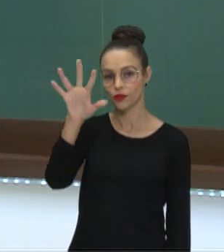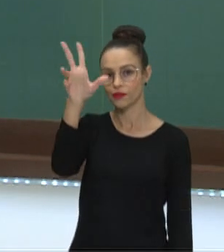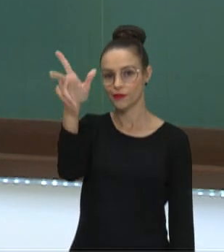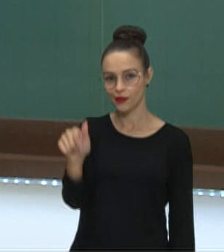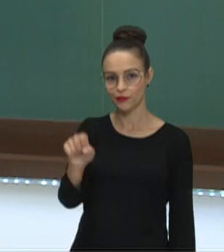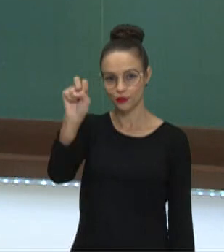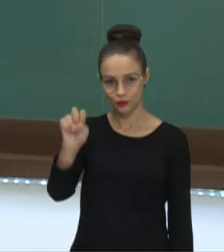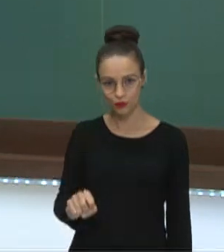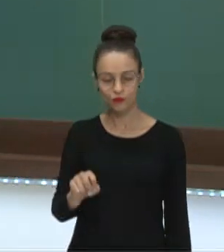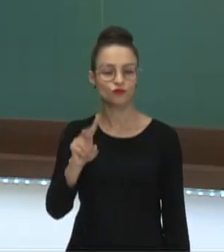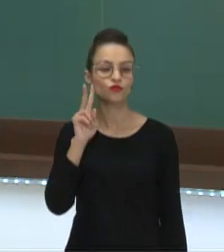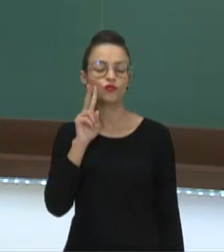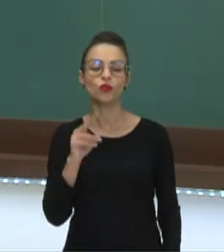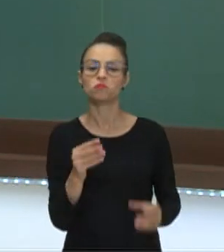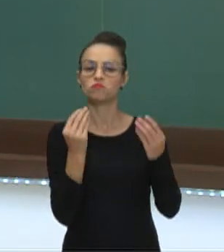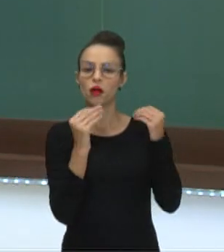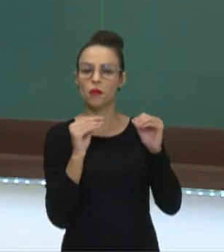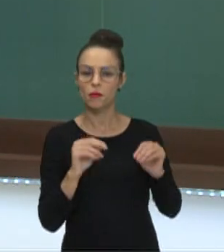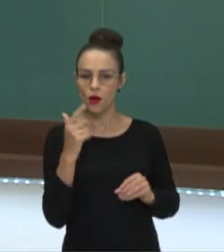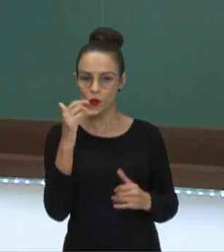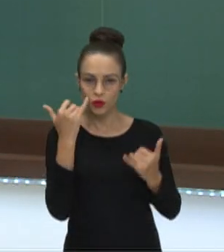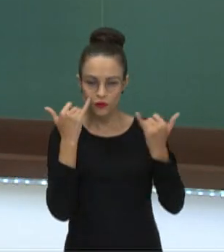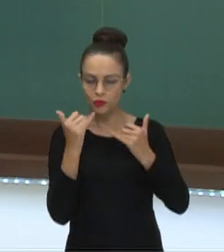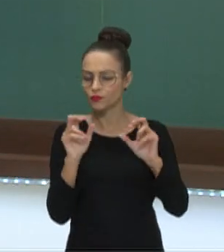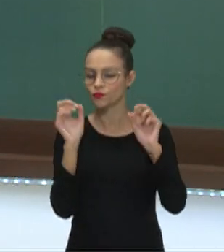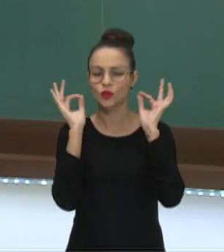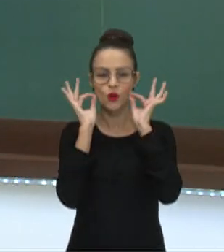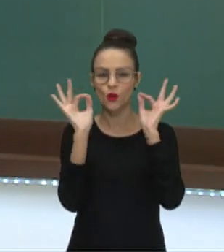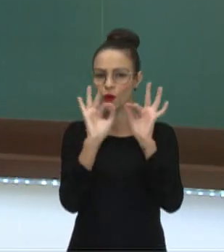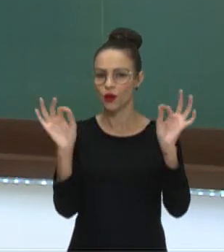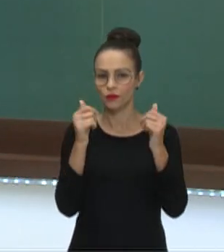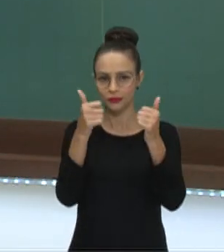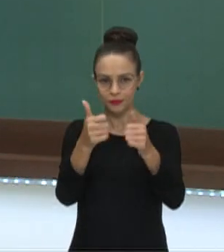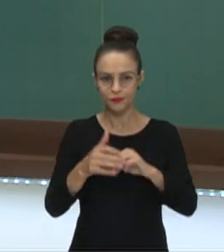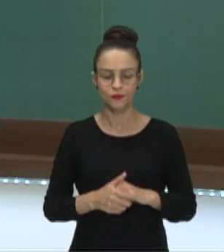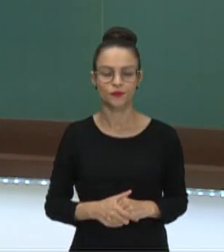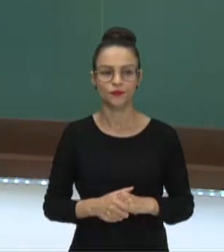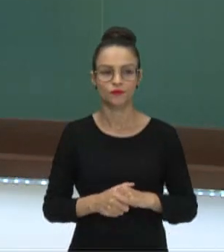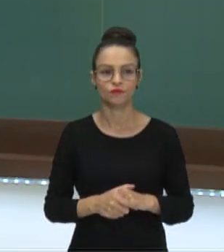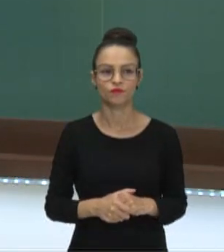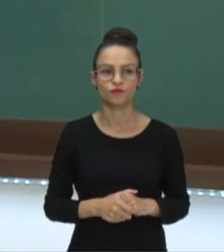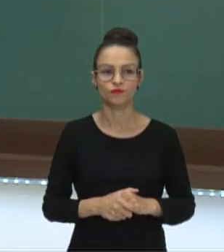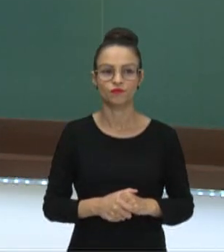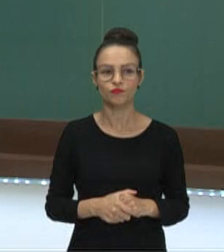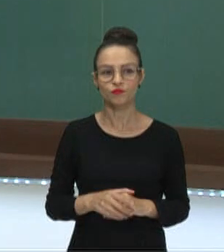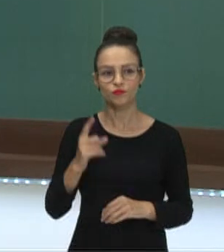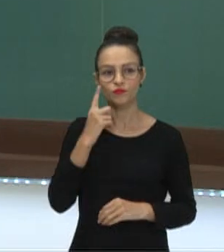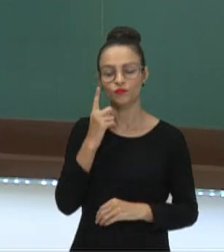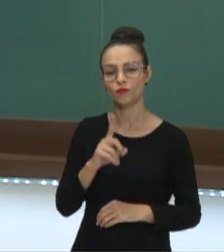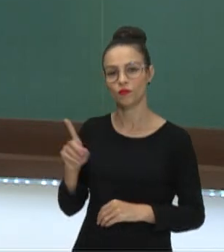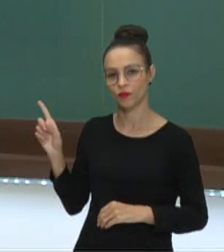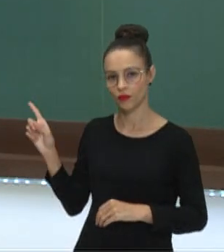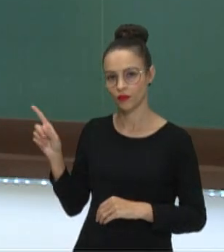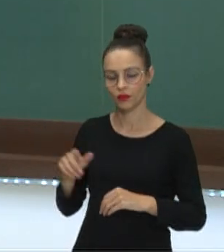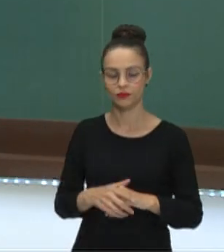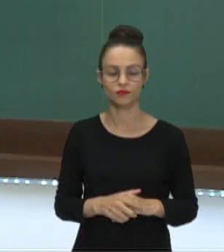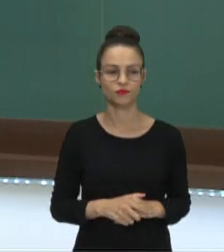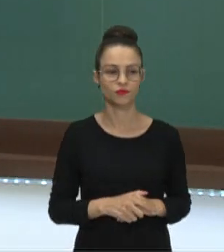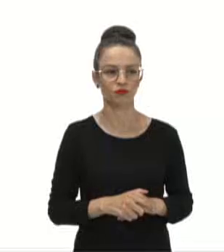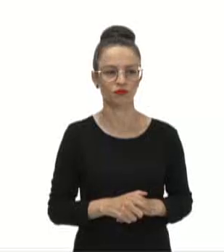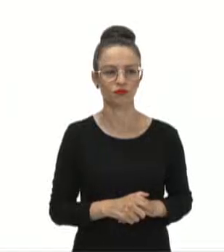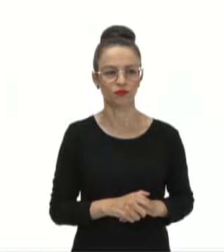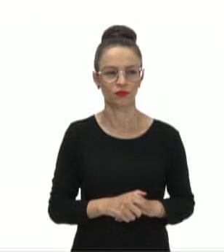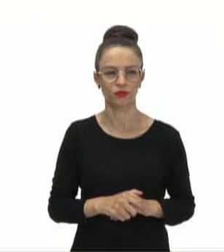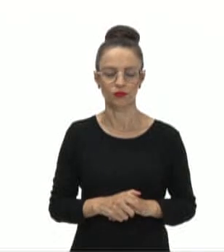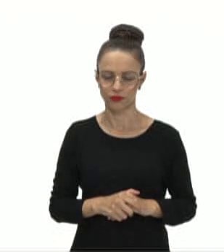de outras? Colocou outras? Ótimo, tranquilo, muito bem. Vamos dar uma olhadinha nessas imagens aqui? Aqui